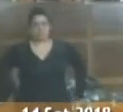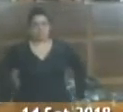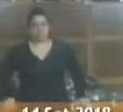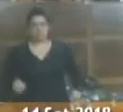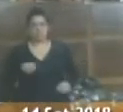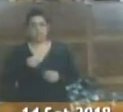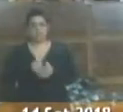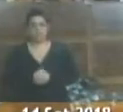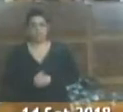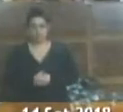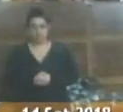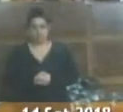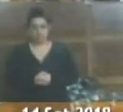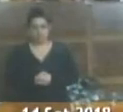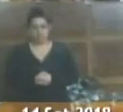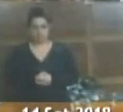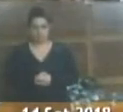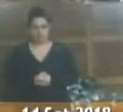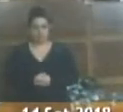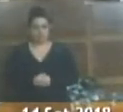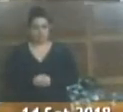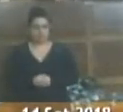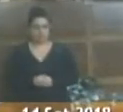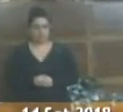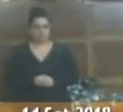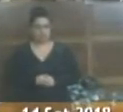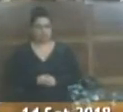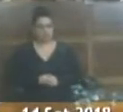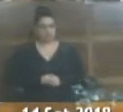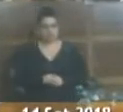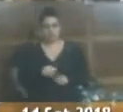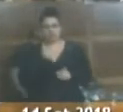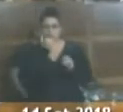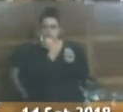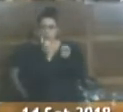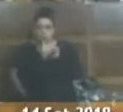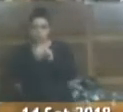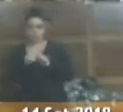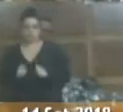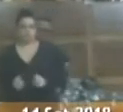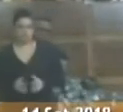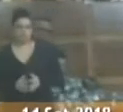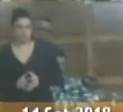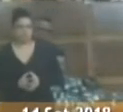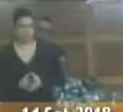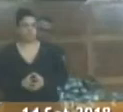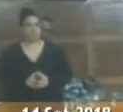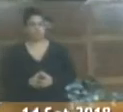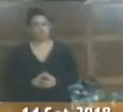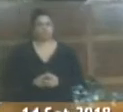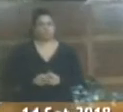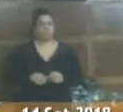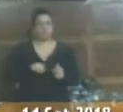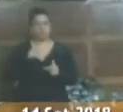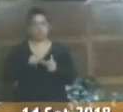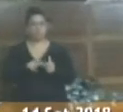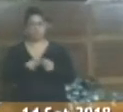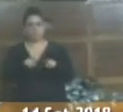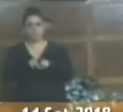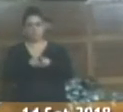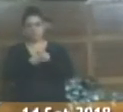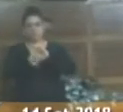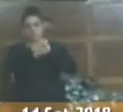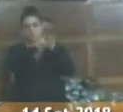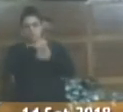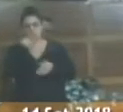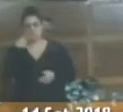essa intenção, tá bom? Gostaria que a senhora aceitasse a minha desculpa. Primeira coisa. Segunda coisa. Também foi falado que a